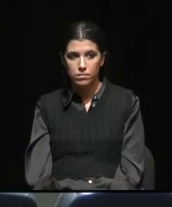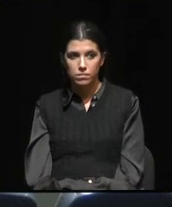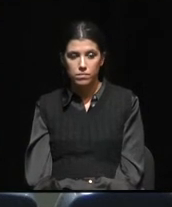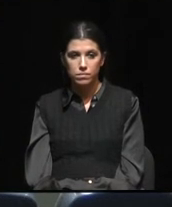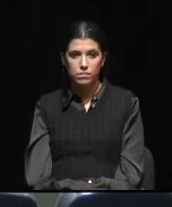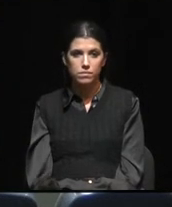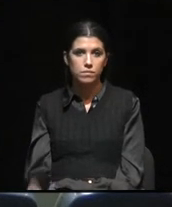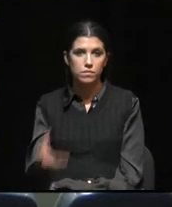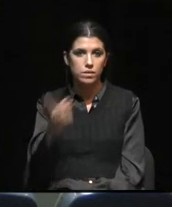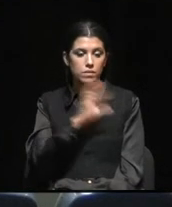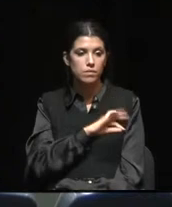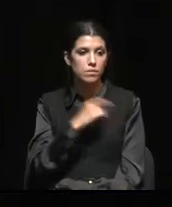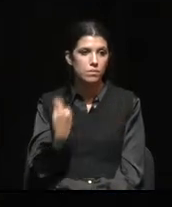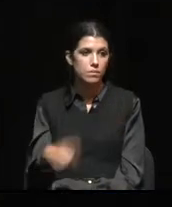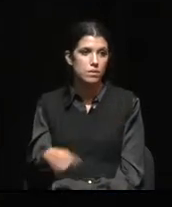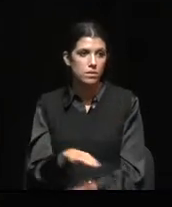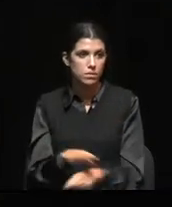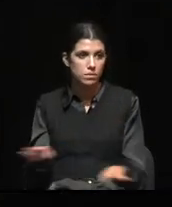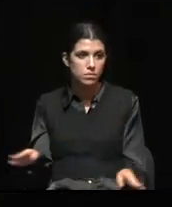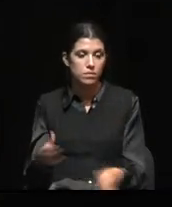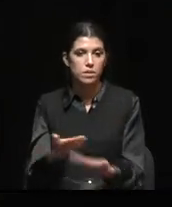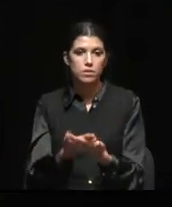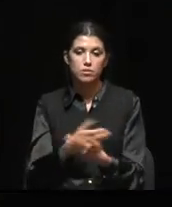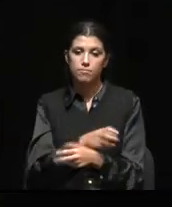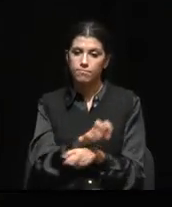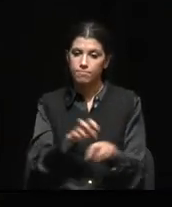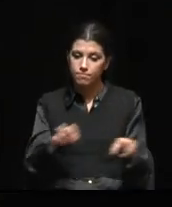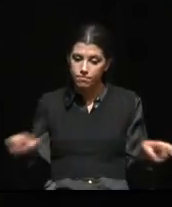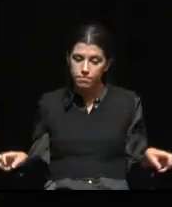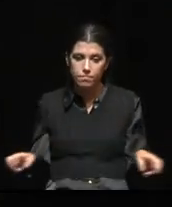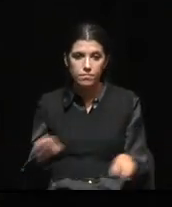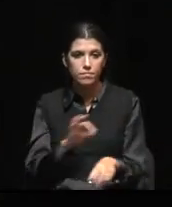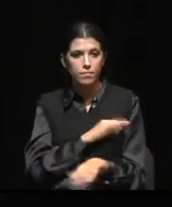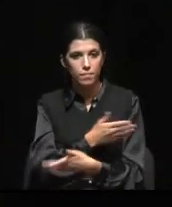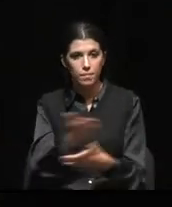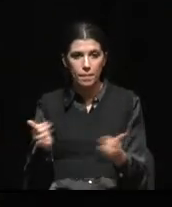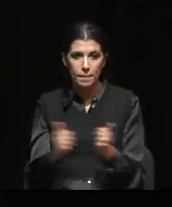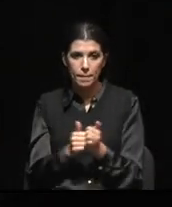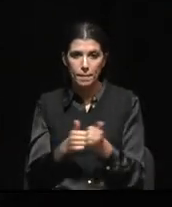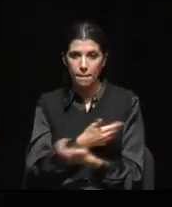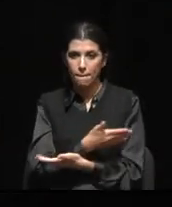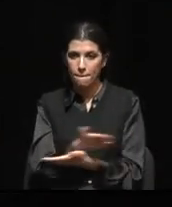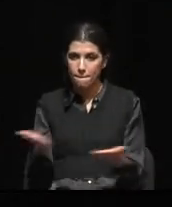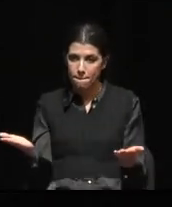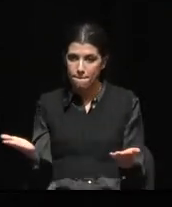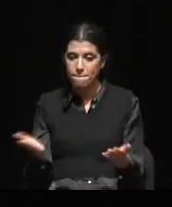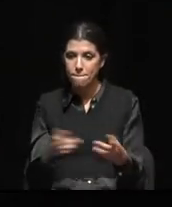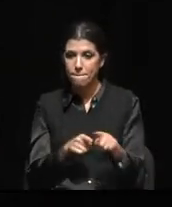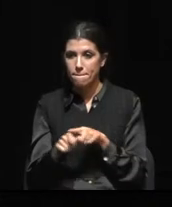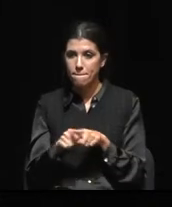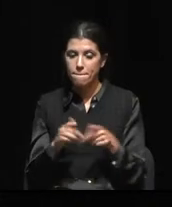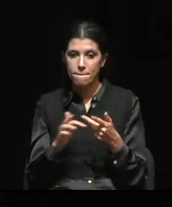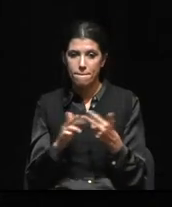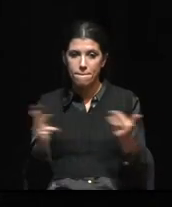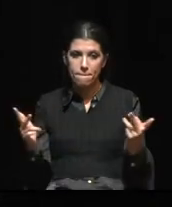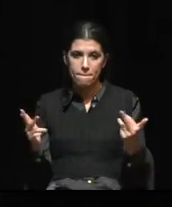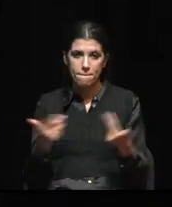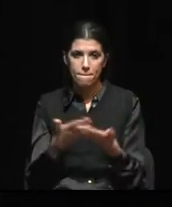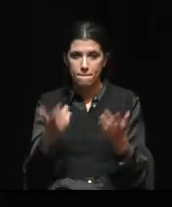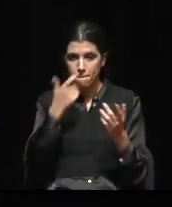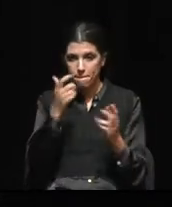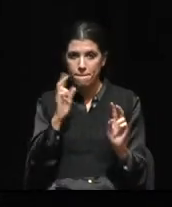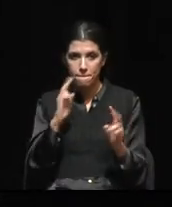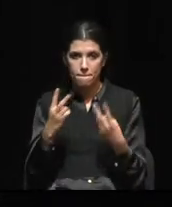PSD senhora presidente de mesa e restantes membros excelentíssimos senhores vereadores excelentíssimos senhores deputados municipais